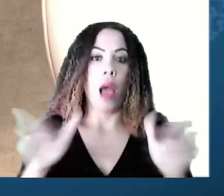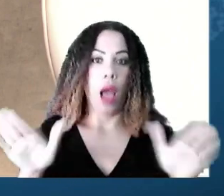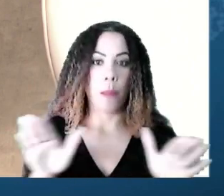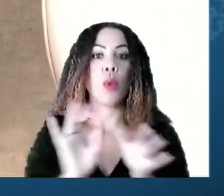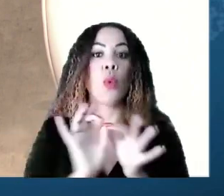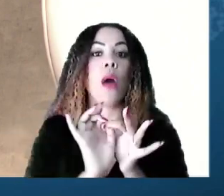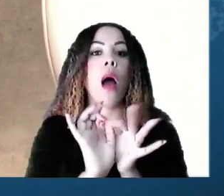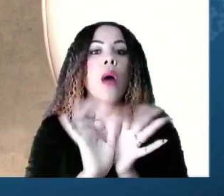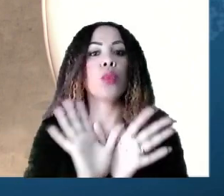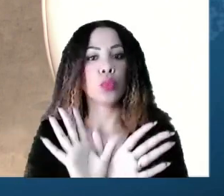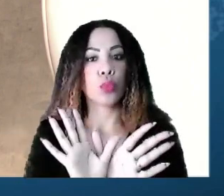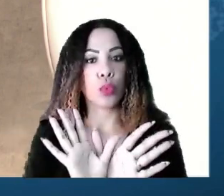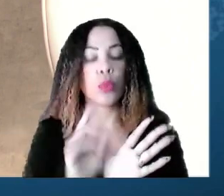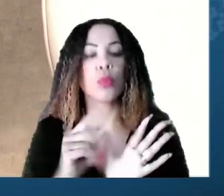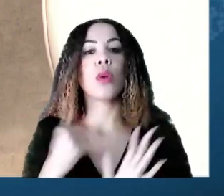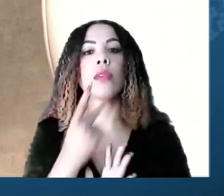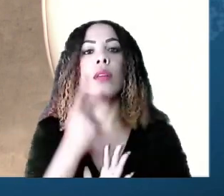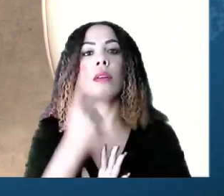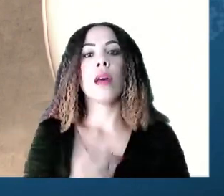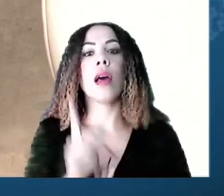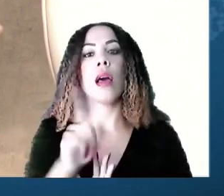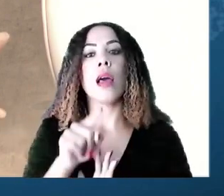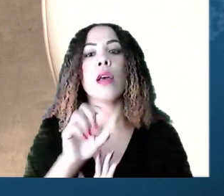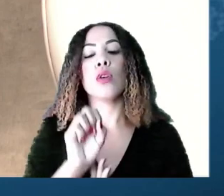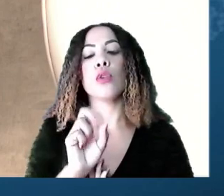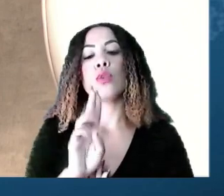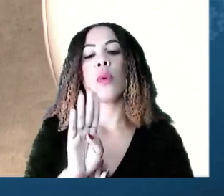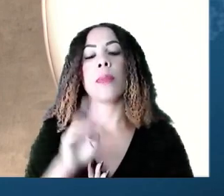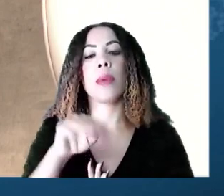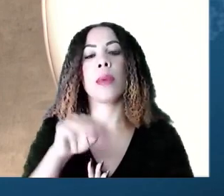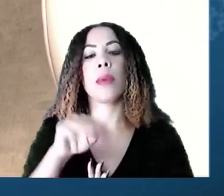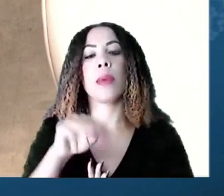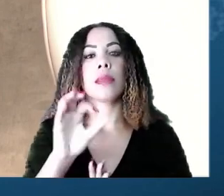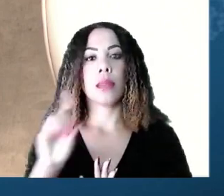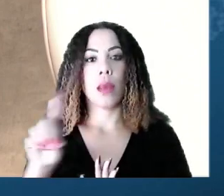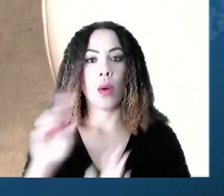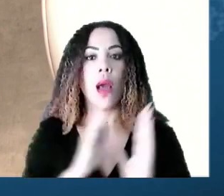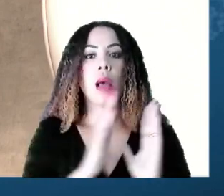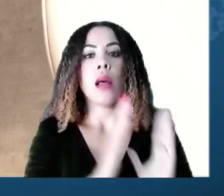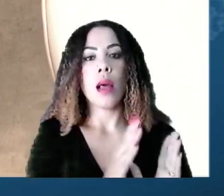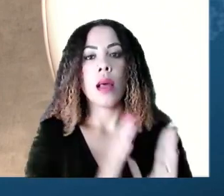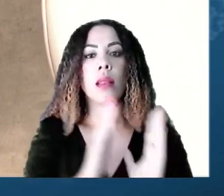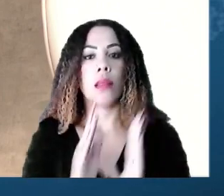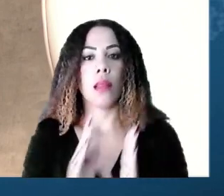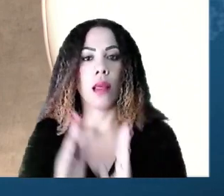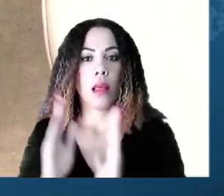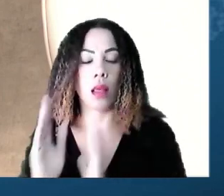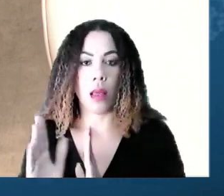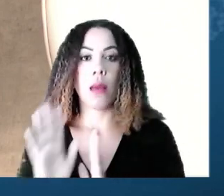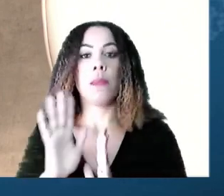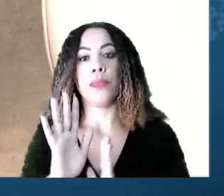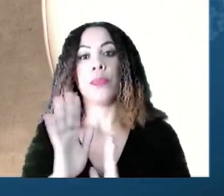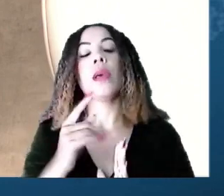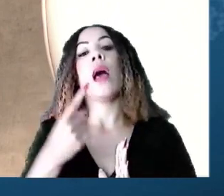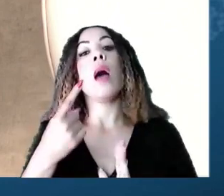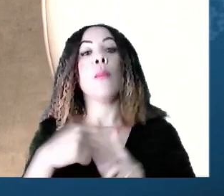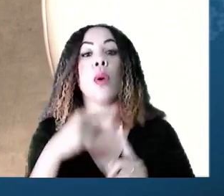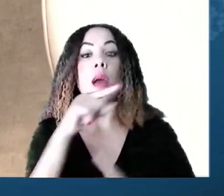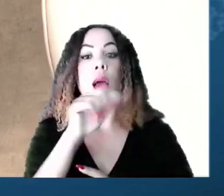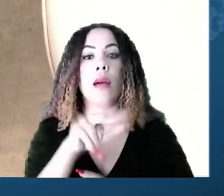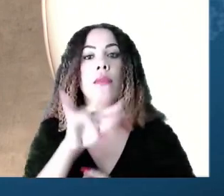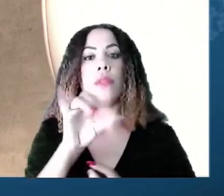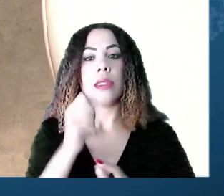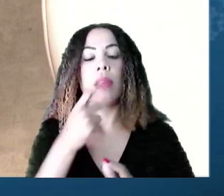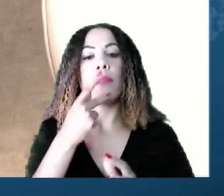o que a gente chama de submissão em etapas, né, que não é previsto pela Anvisa normalmente, no qual a gente pode ir submetendo o material para